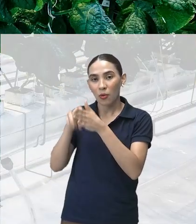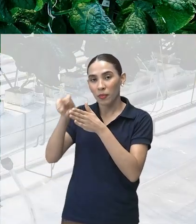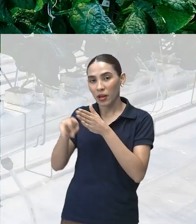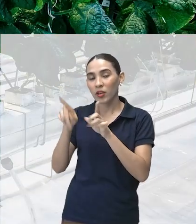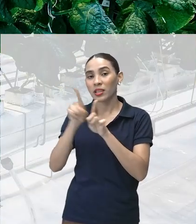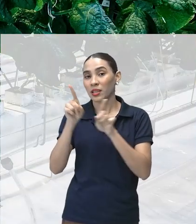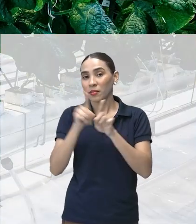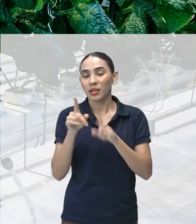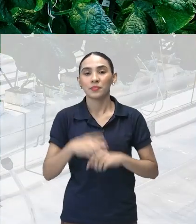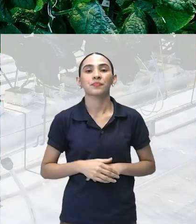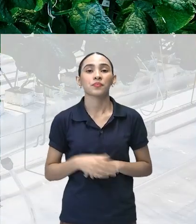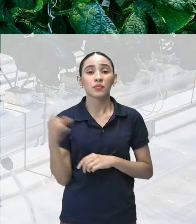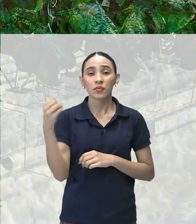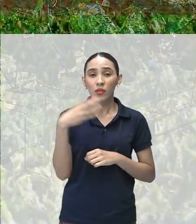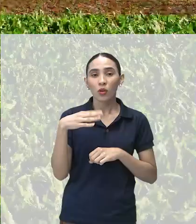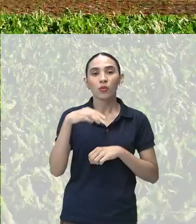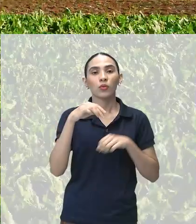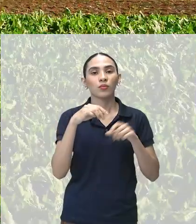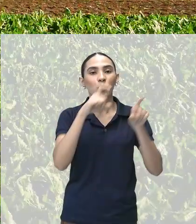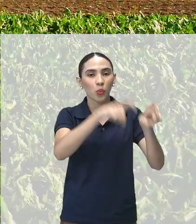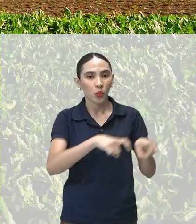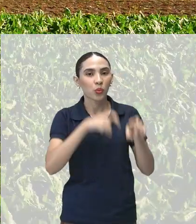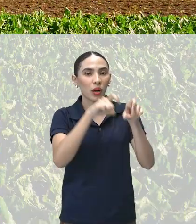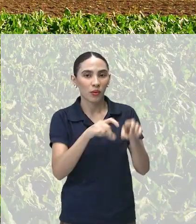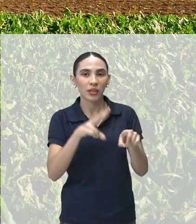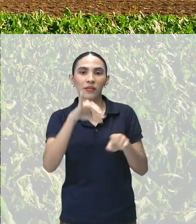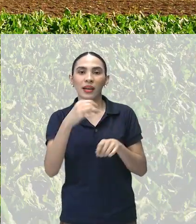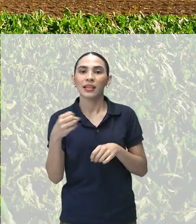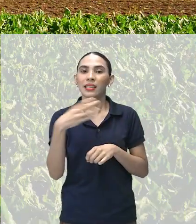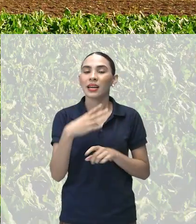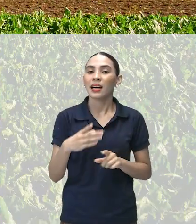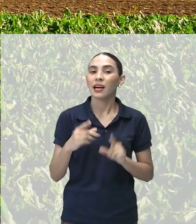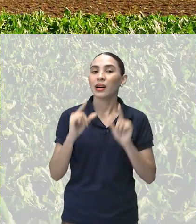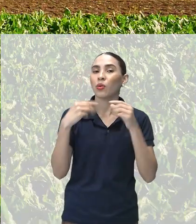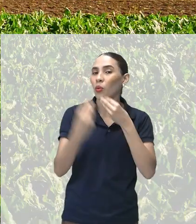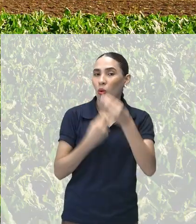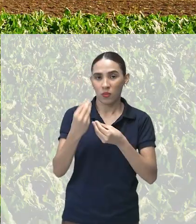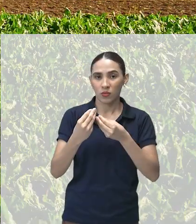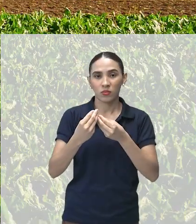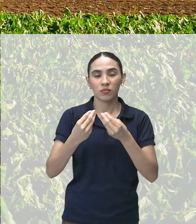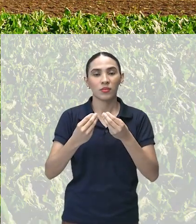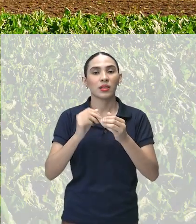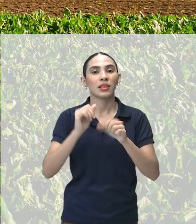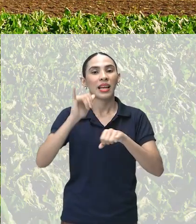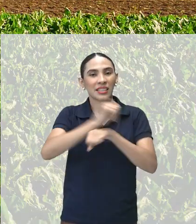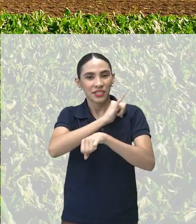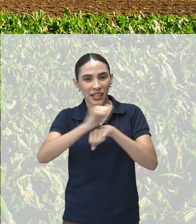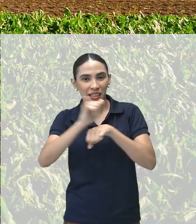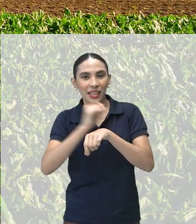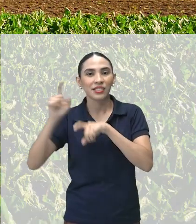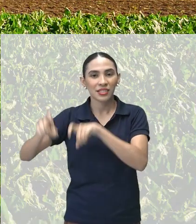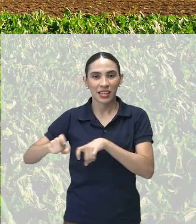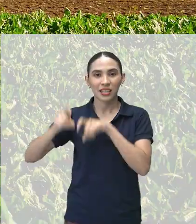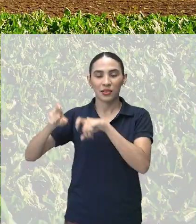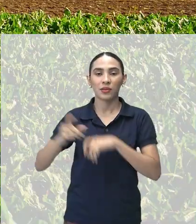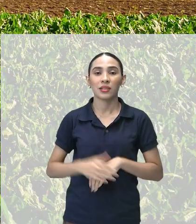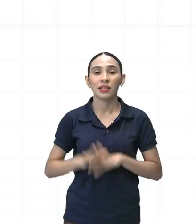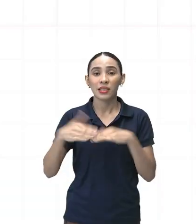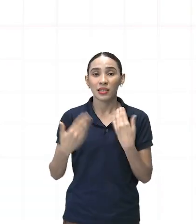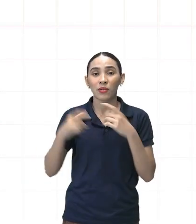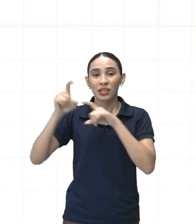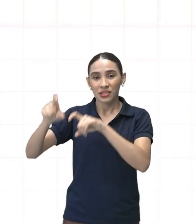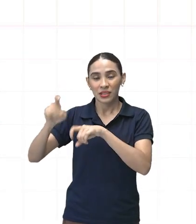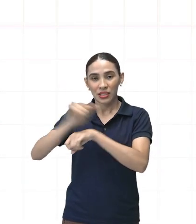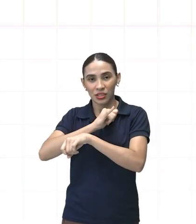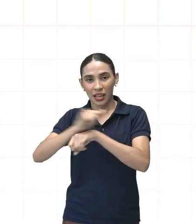e ao novo rural que acaba surgindo através do quê? Da mecanização agrícola. Olha só, a